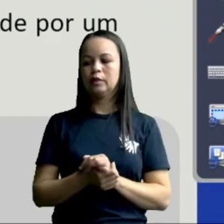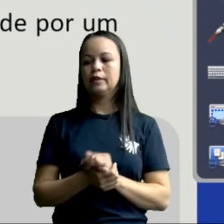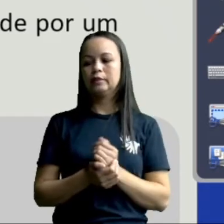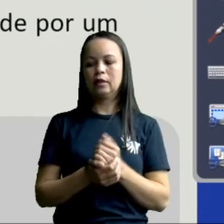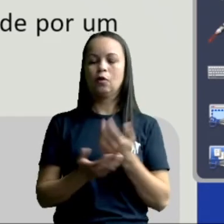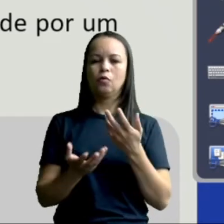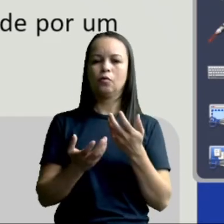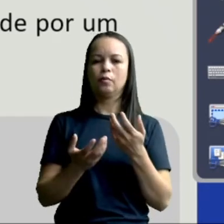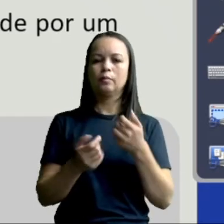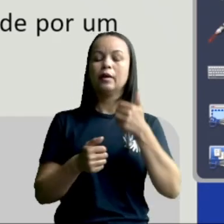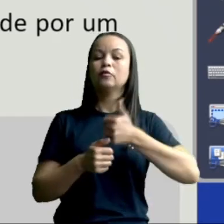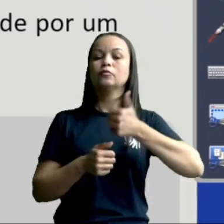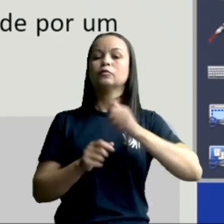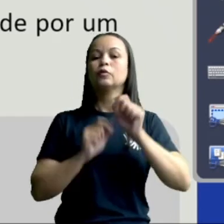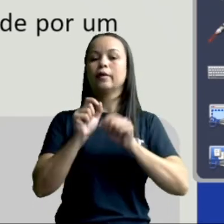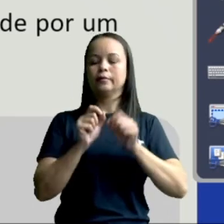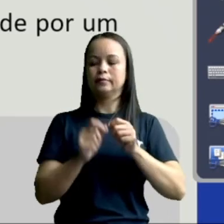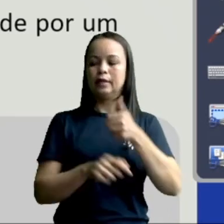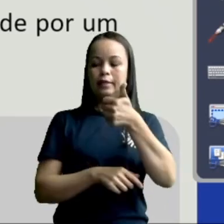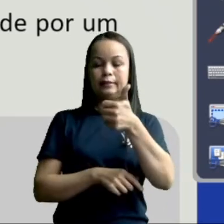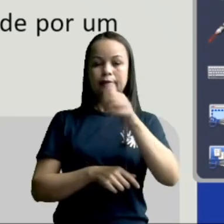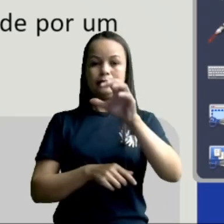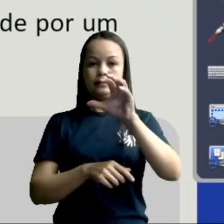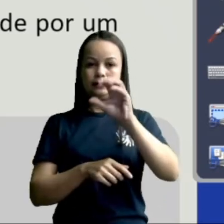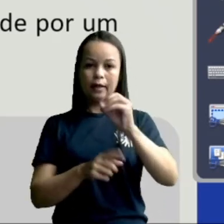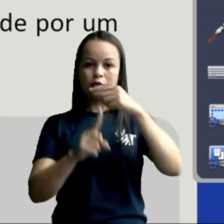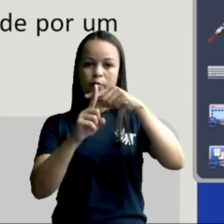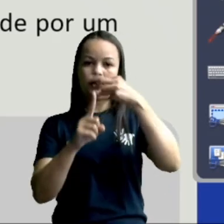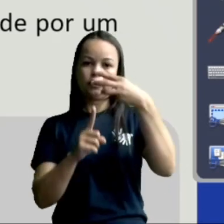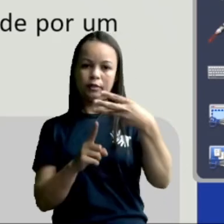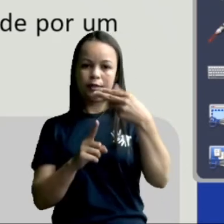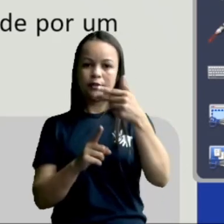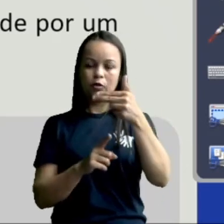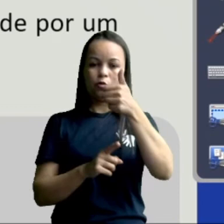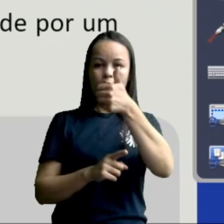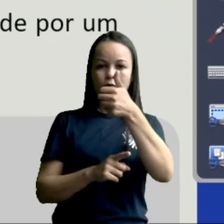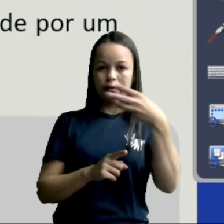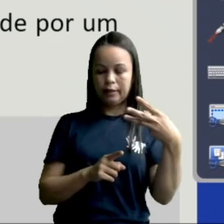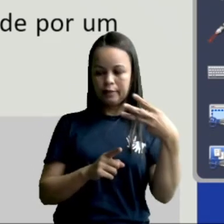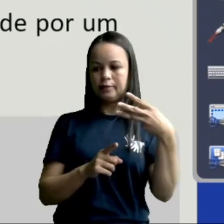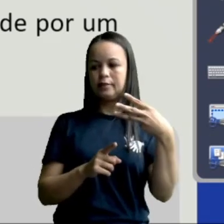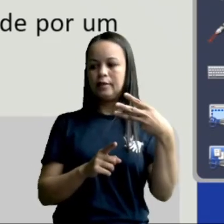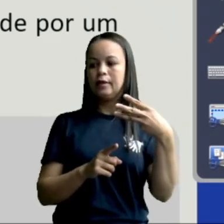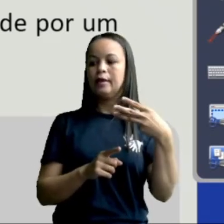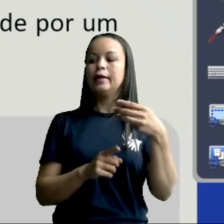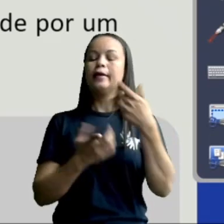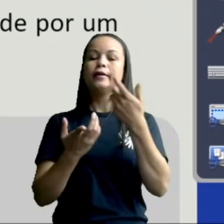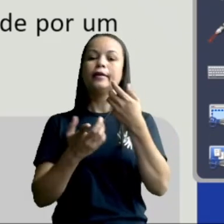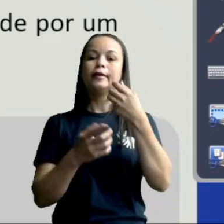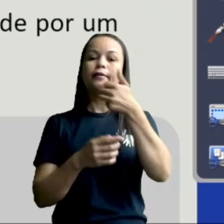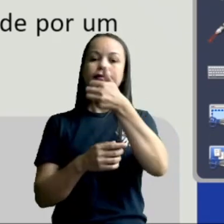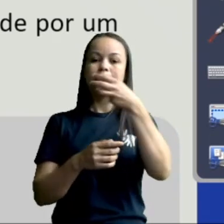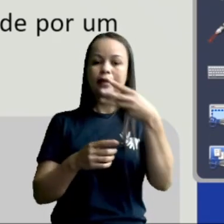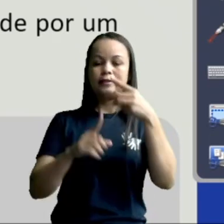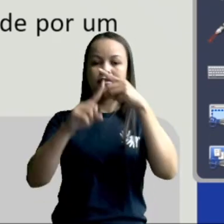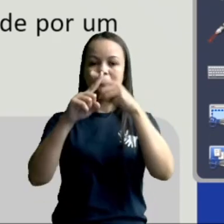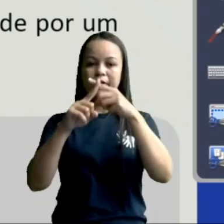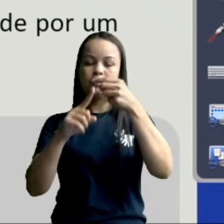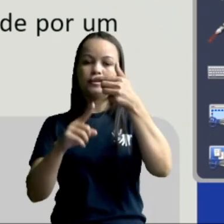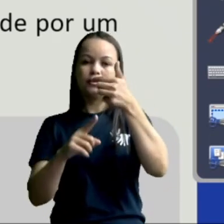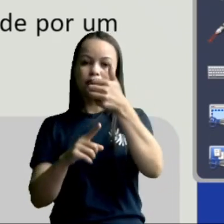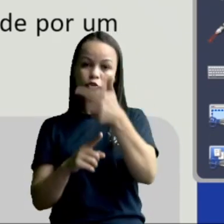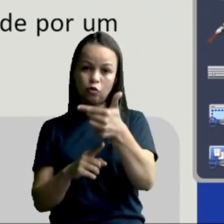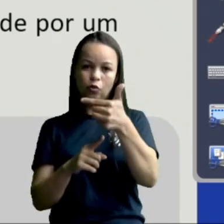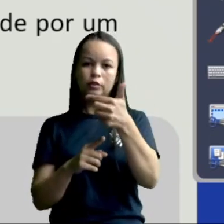membro fica quanto? 10 mais 3 não é 13? E 13 vezes 2 vai dar 26. Lembra